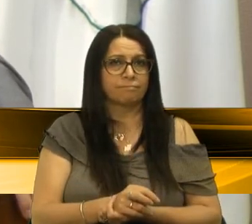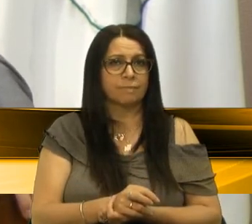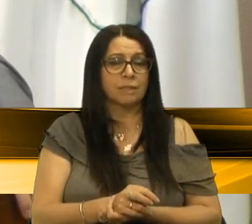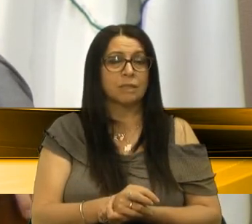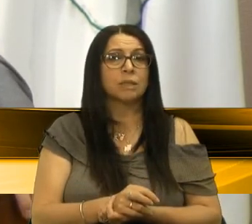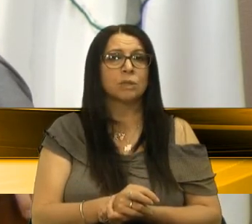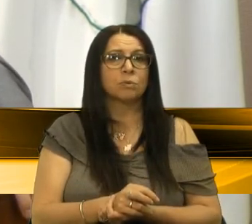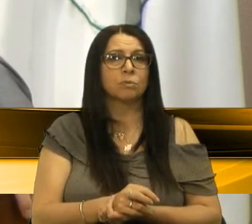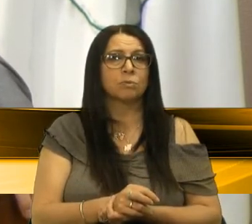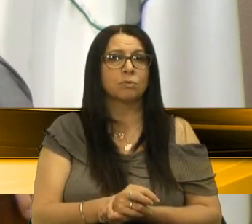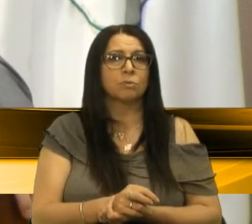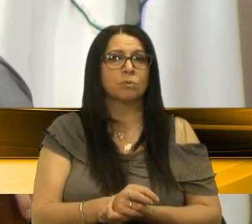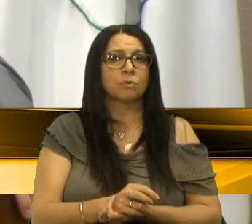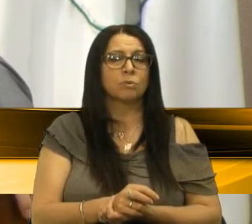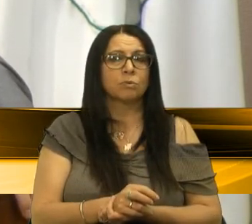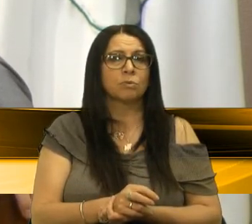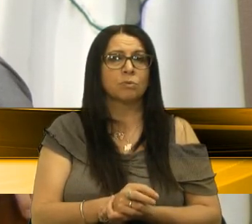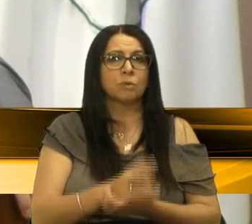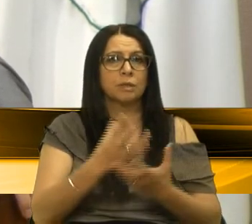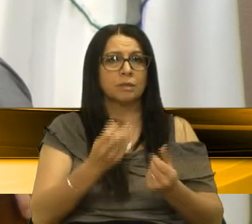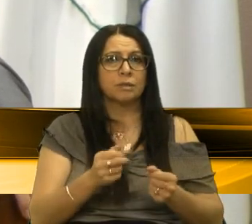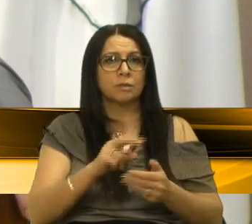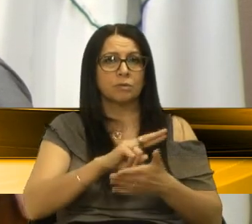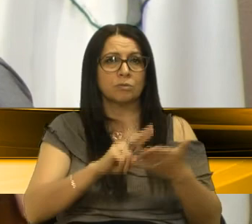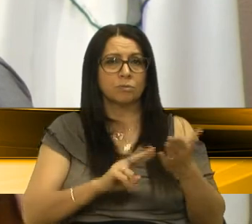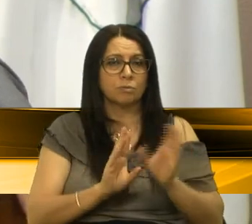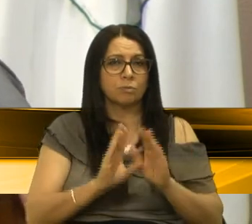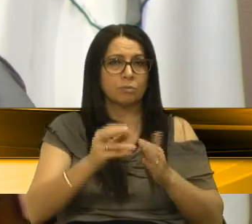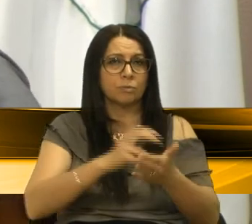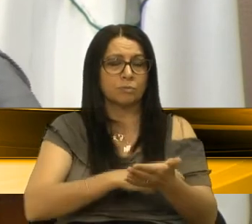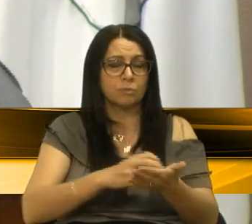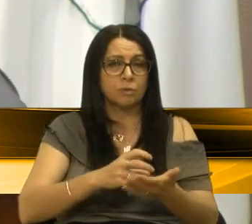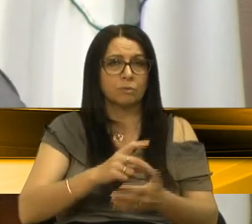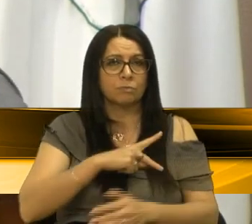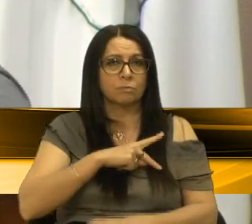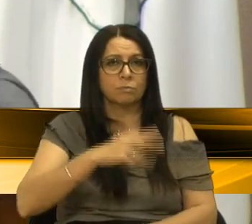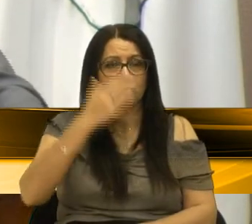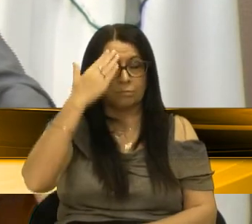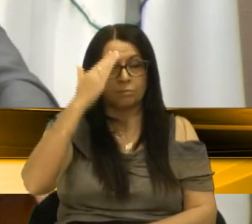acompanho o relatório da comissão processante. É isso, senhor presidente. Muito obrigado.